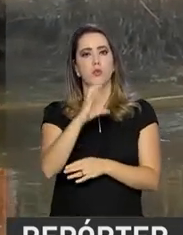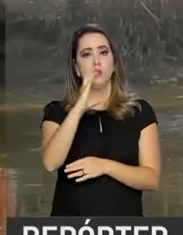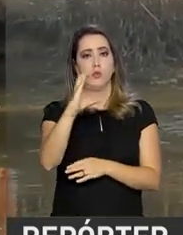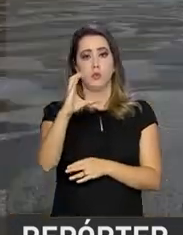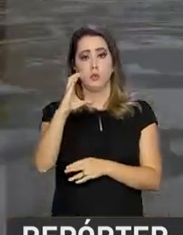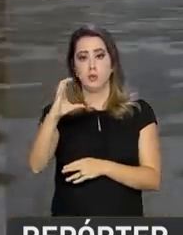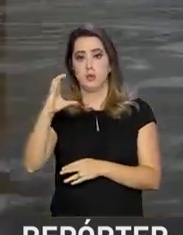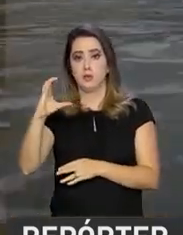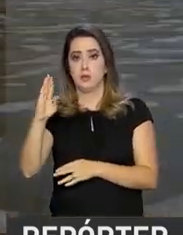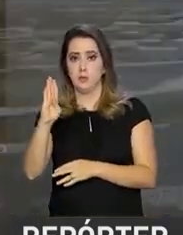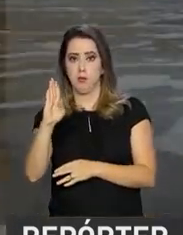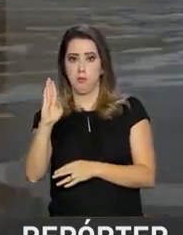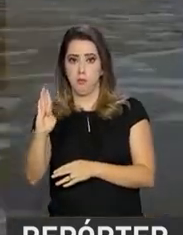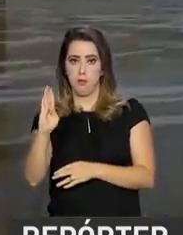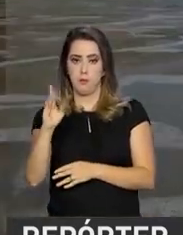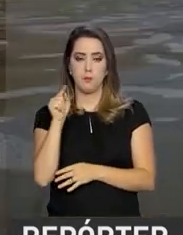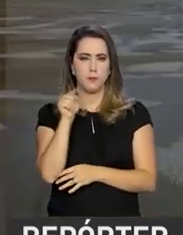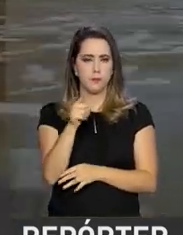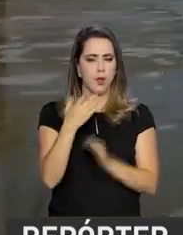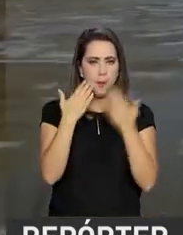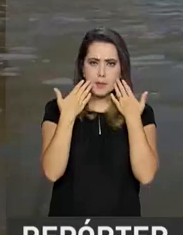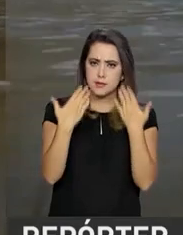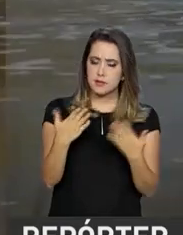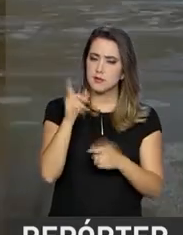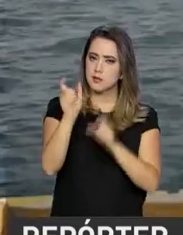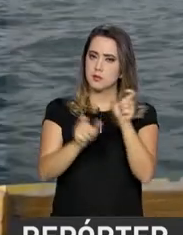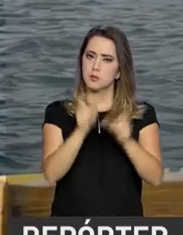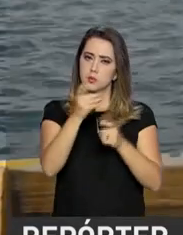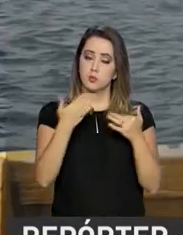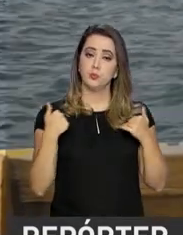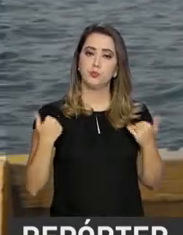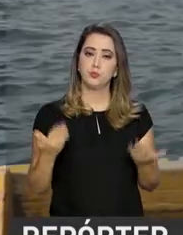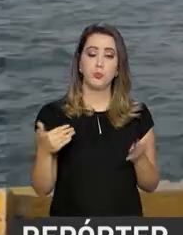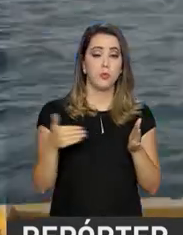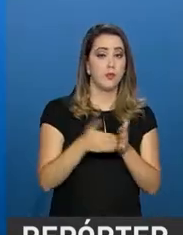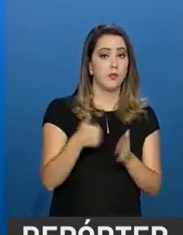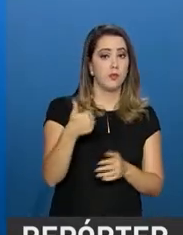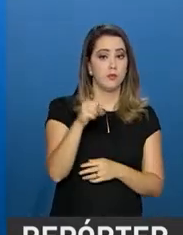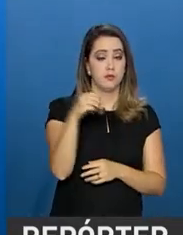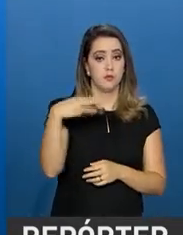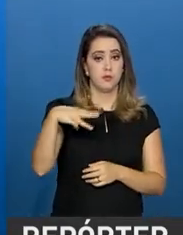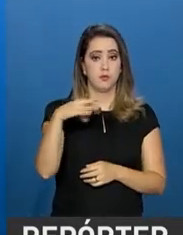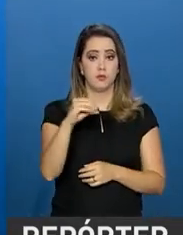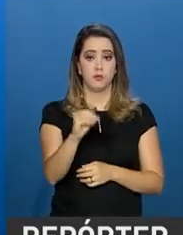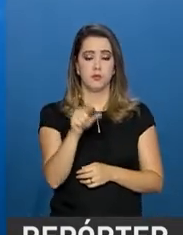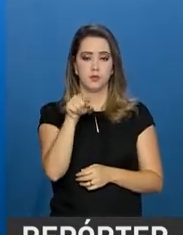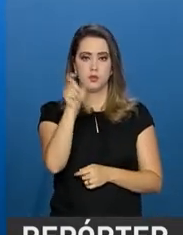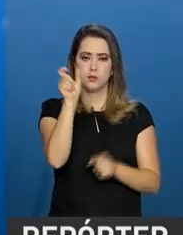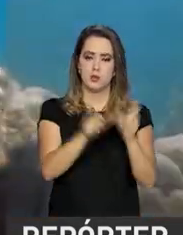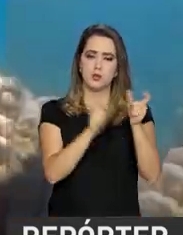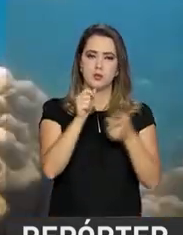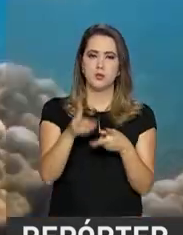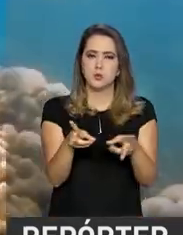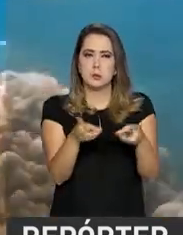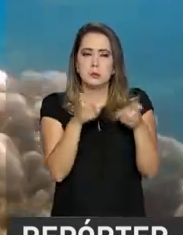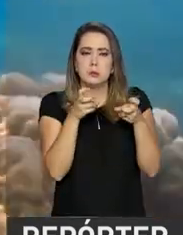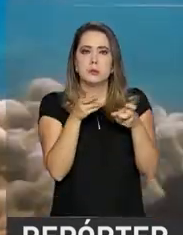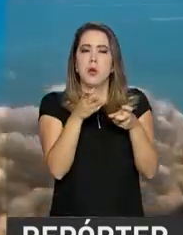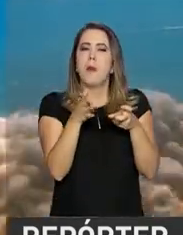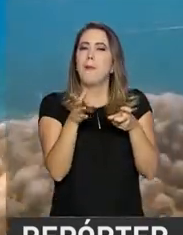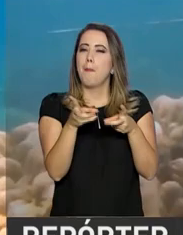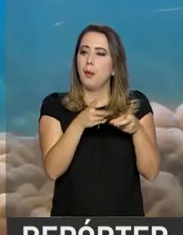cultural banco do brasil em brasília apresenta ao público até 18 de março os espectadores poderão entrar em contato